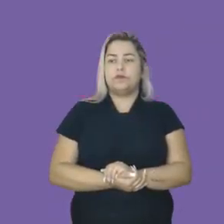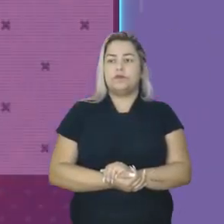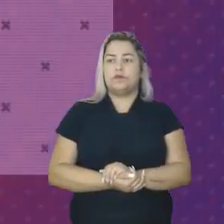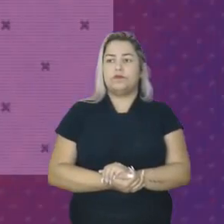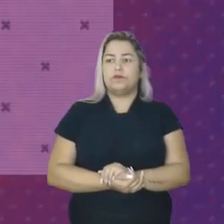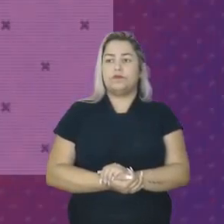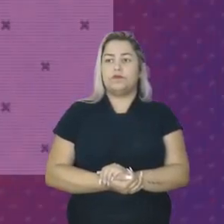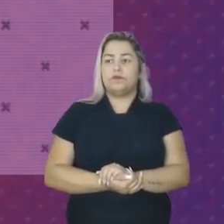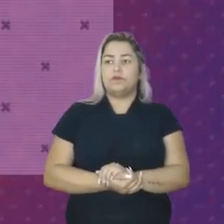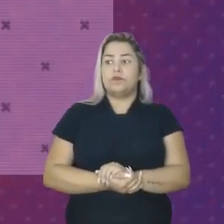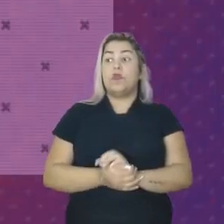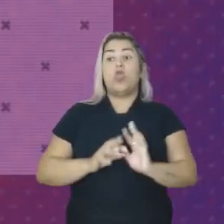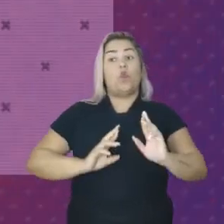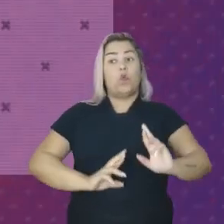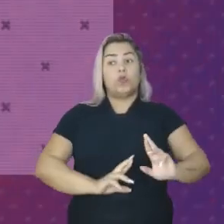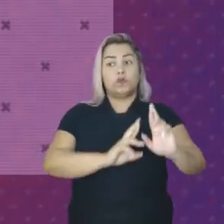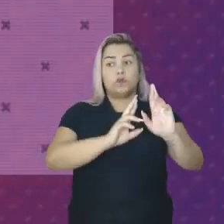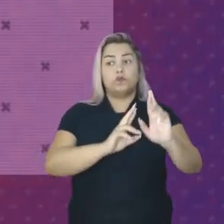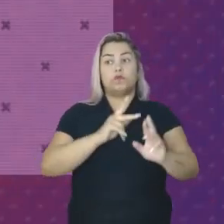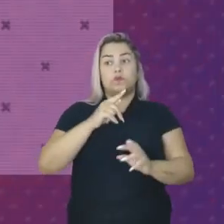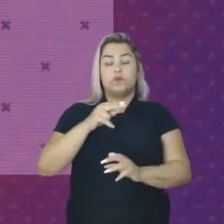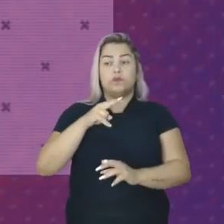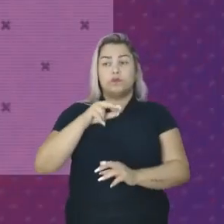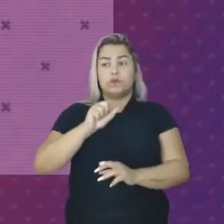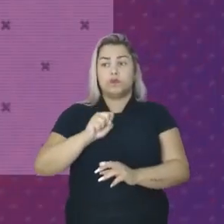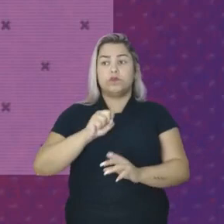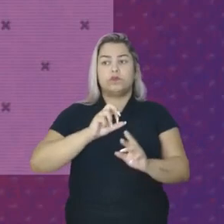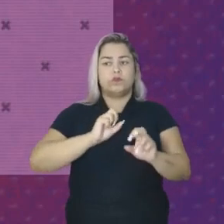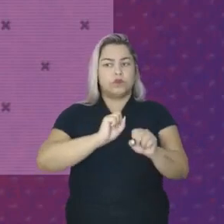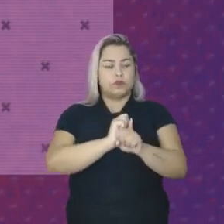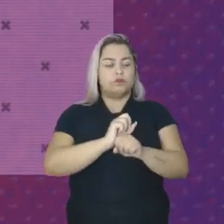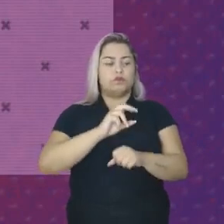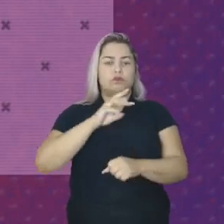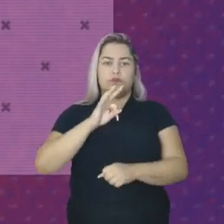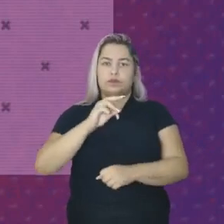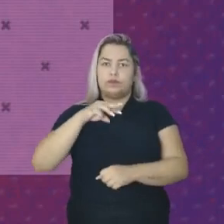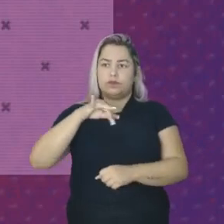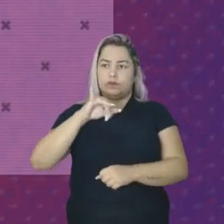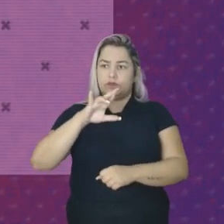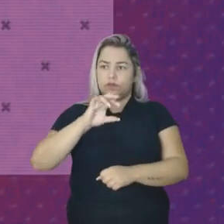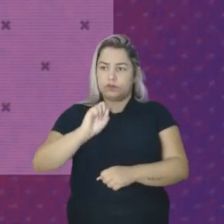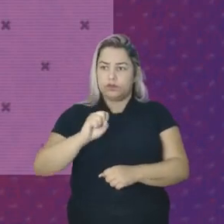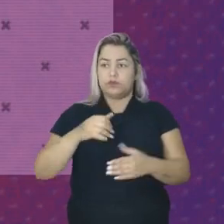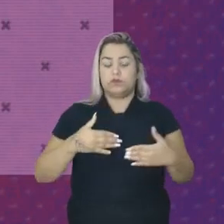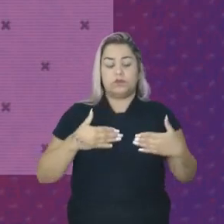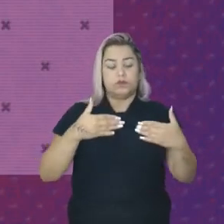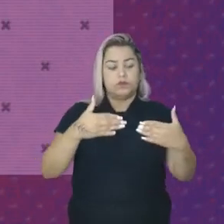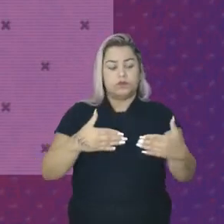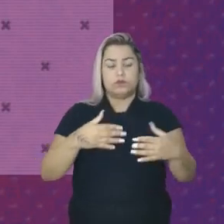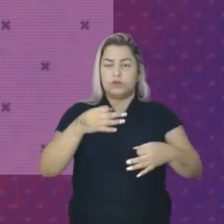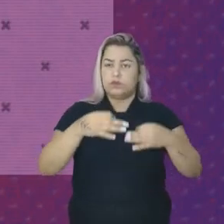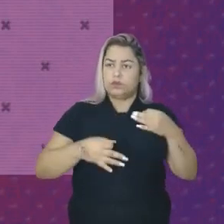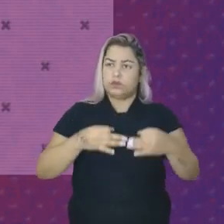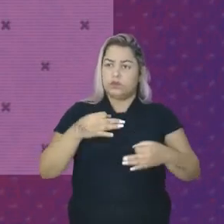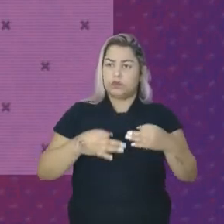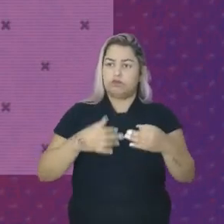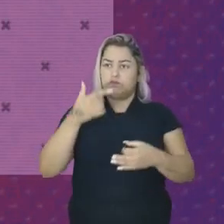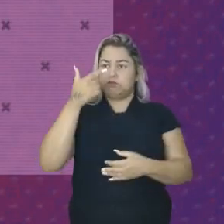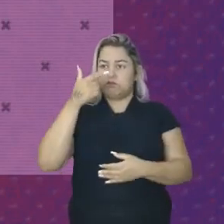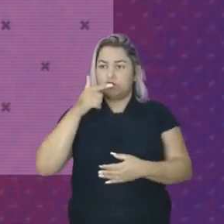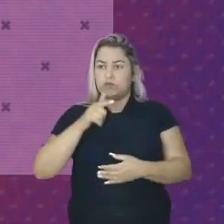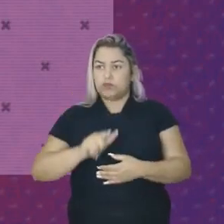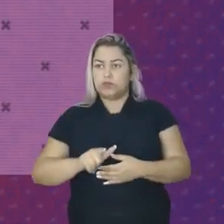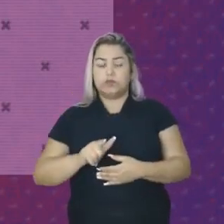Eu espero que o PRONASSE, espero que você, Tamires, espero que os companheiros do Ministério da Justiça consigam levar a cabo